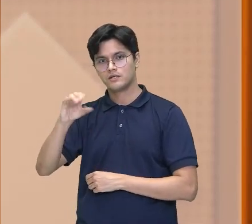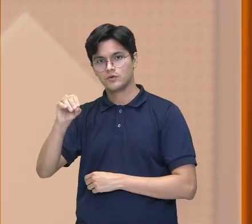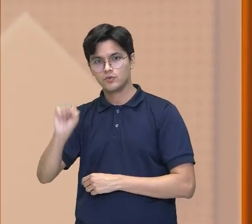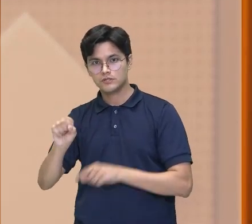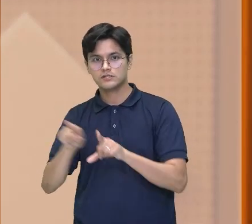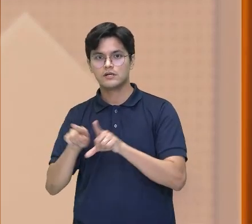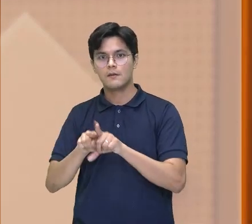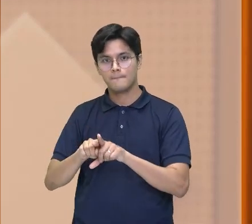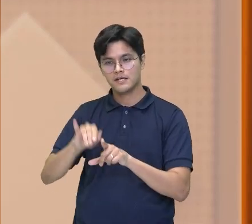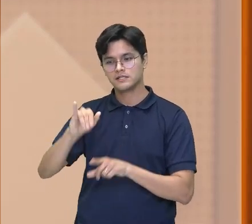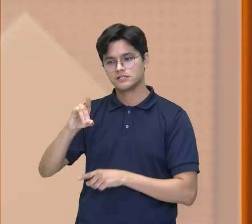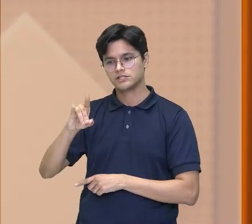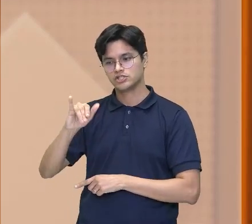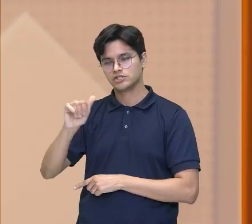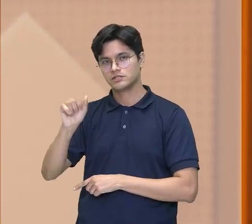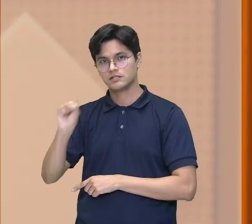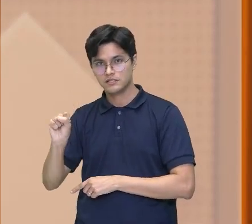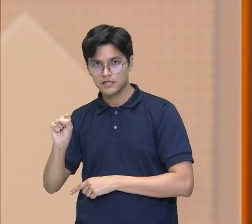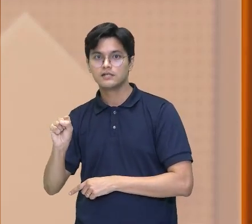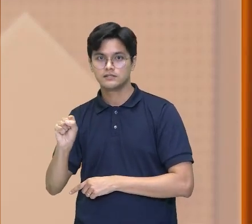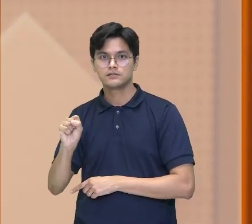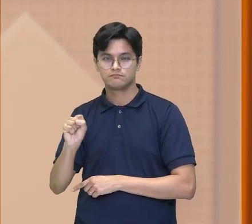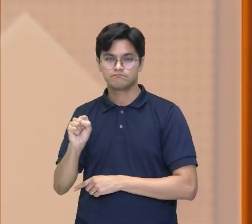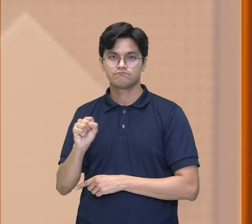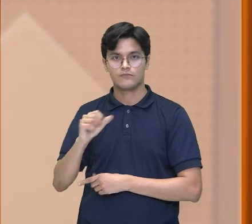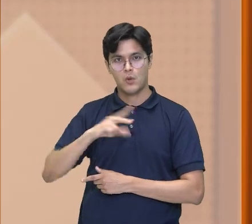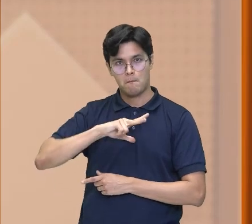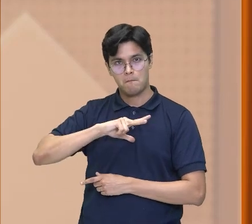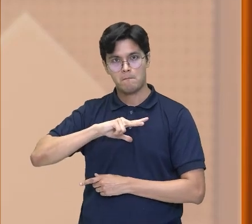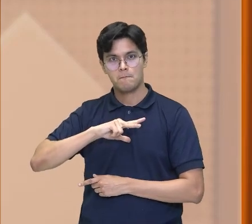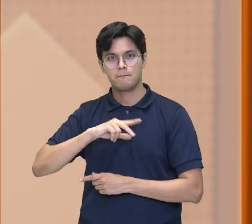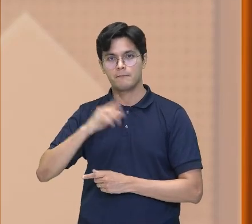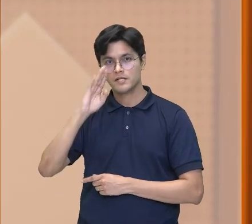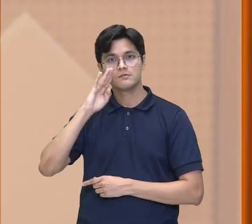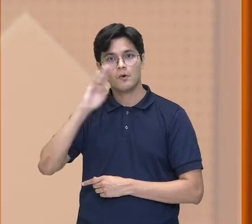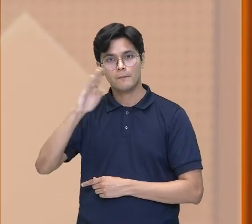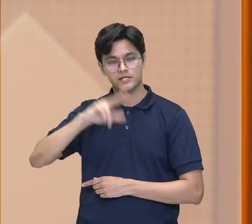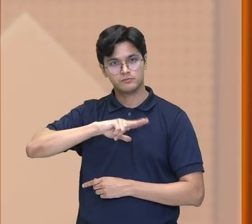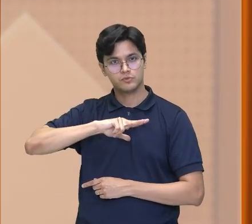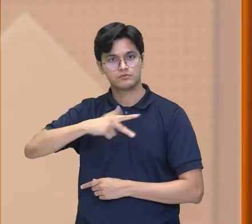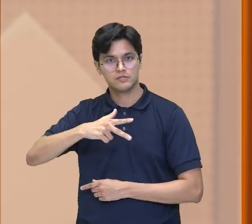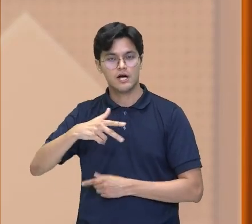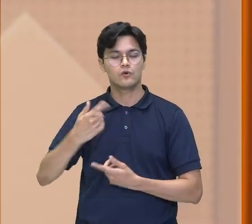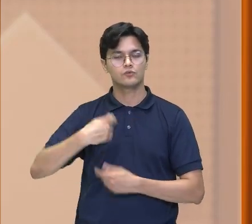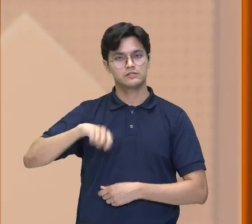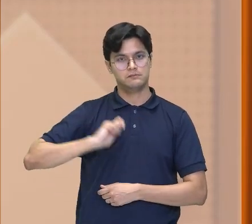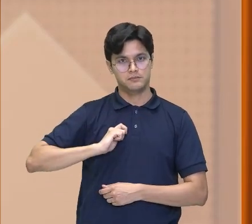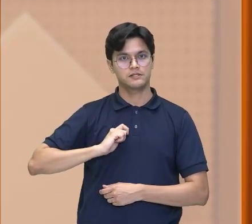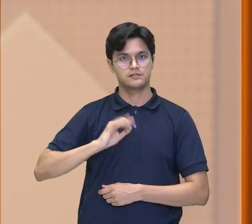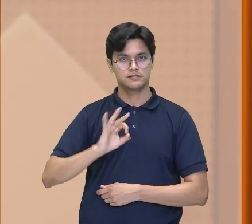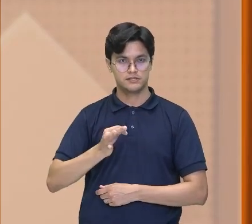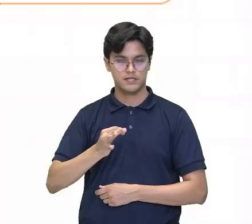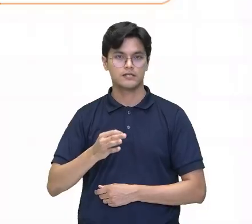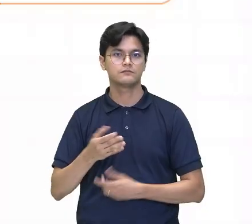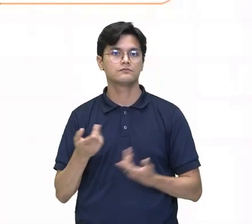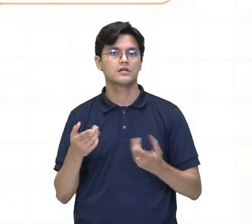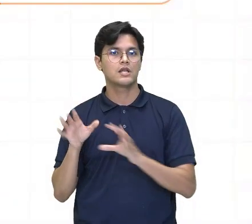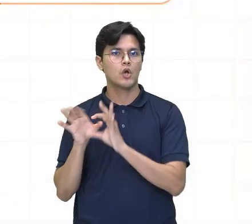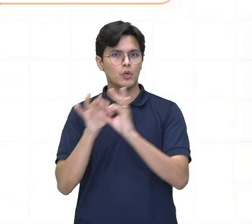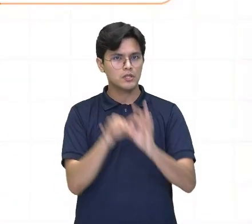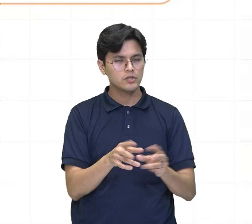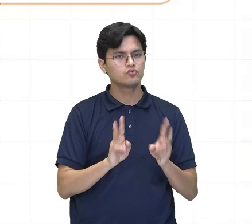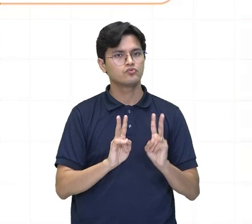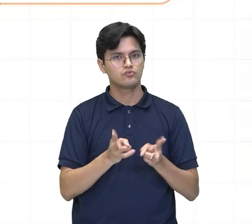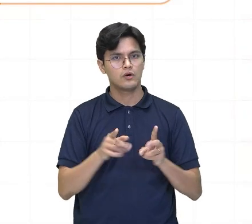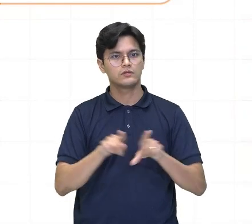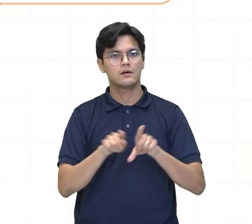citar Portugal e Espanha, ok? Nesse contexto também vamos observar o modo de produção asiático. Olhem